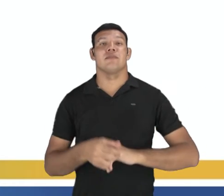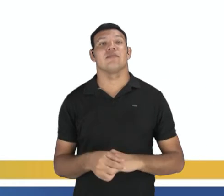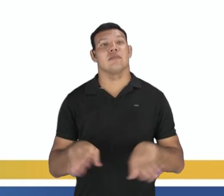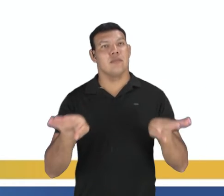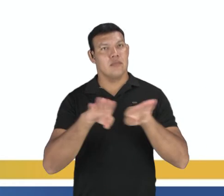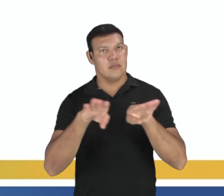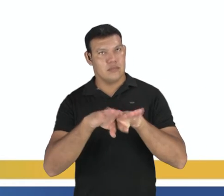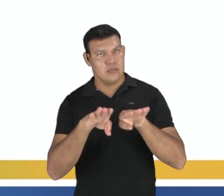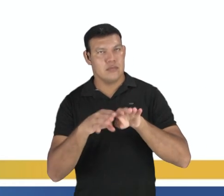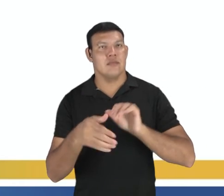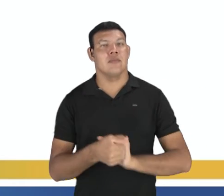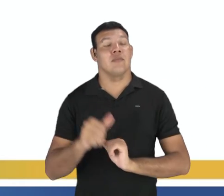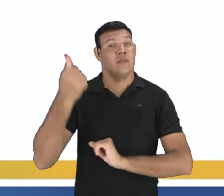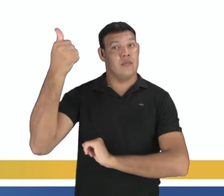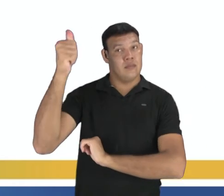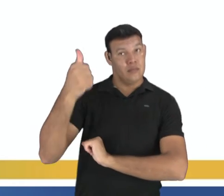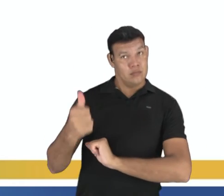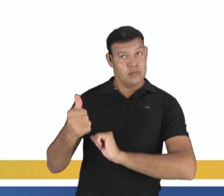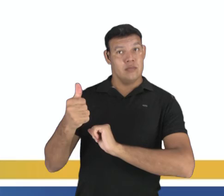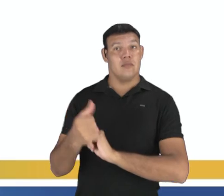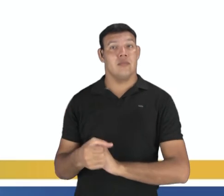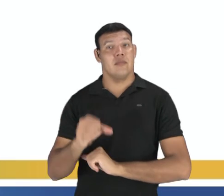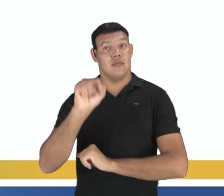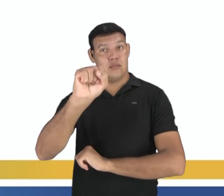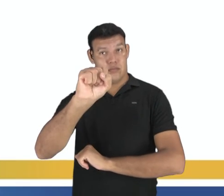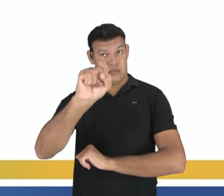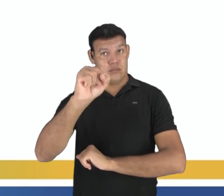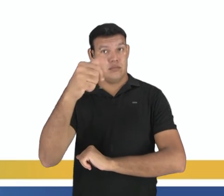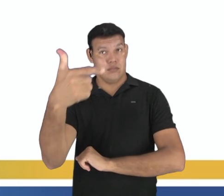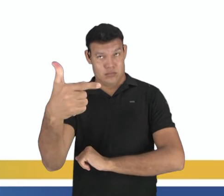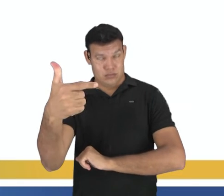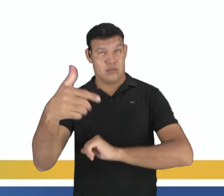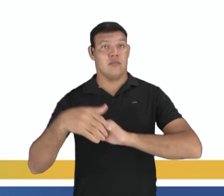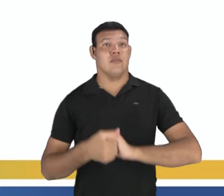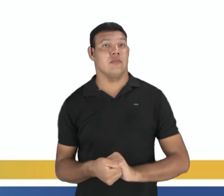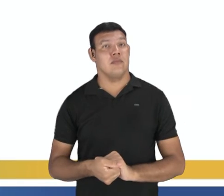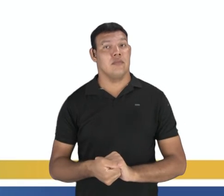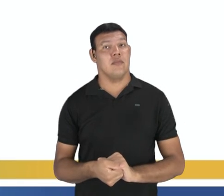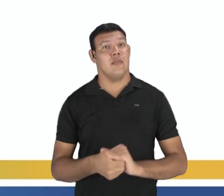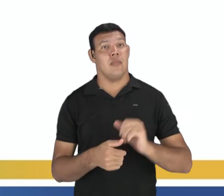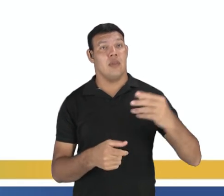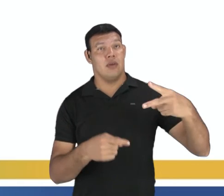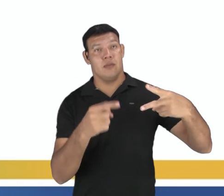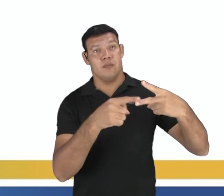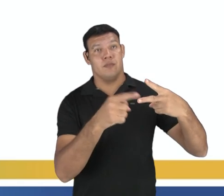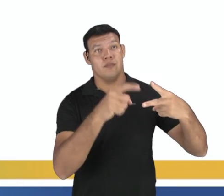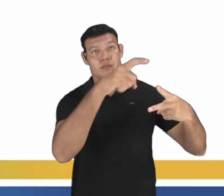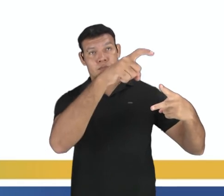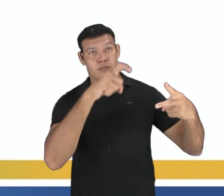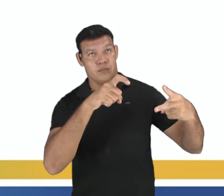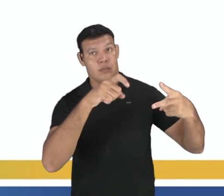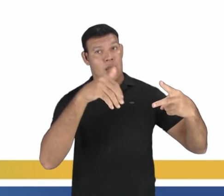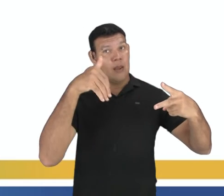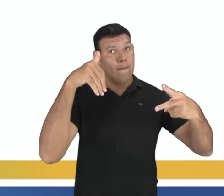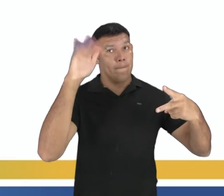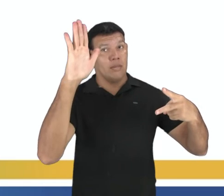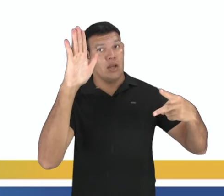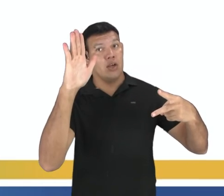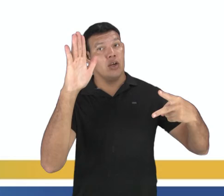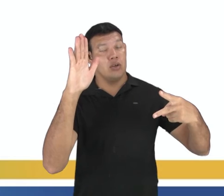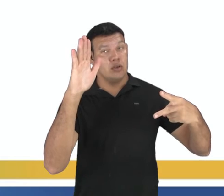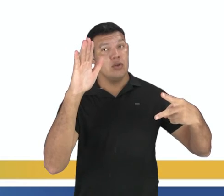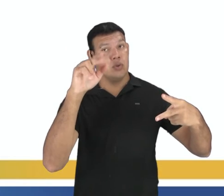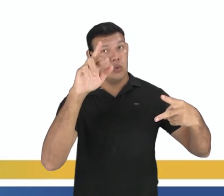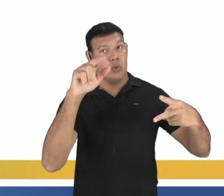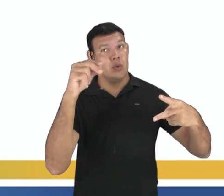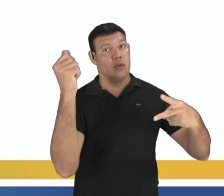mesma forma, nós devemos analisar na segunda solução, quando o meu x for maior que 11,5.